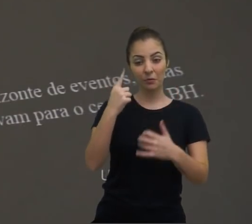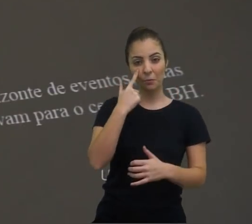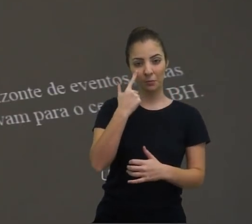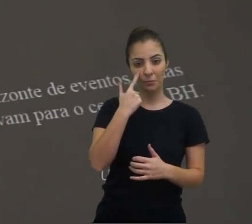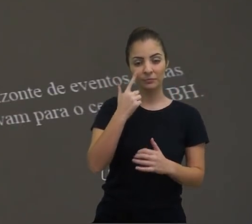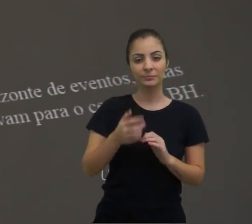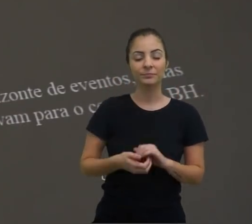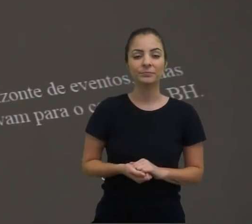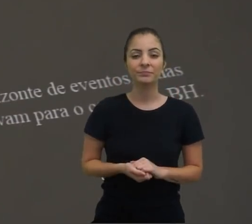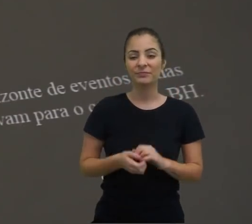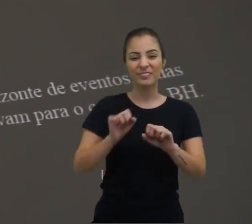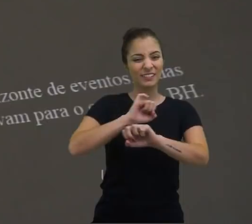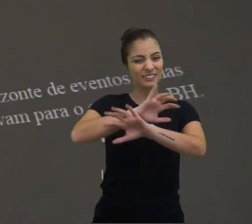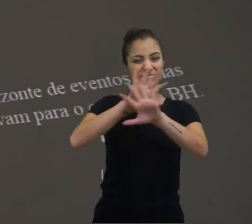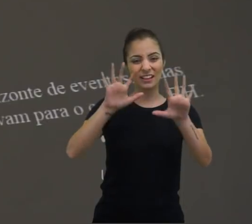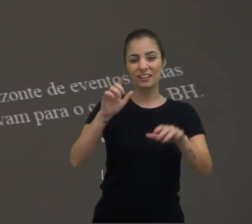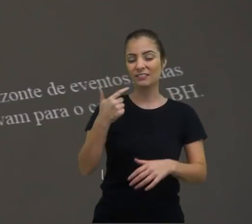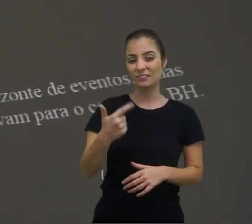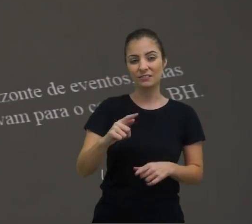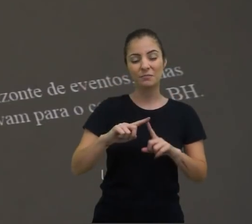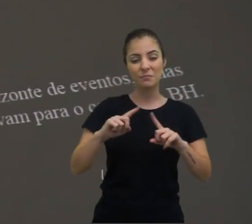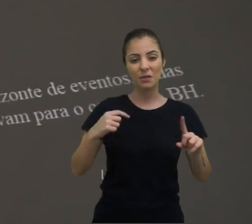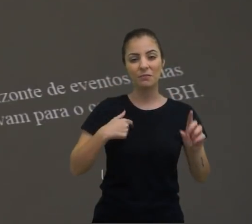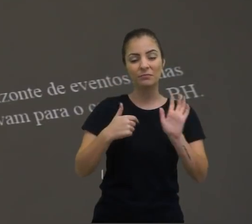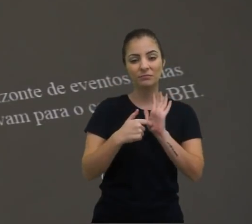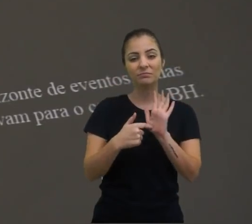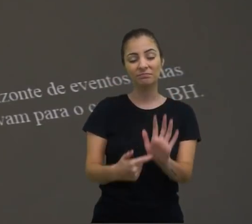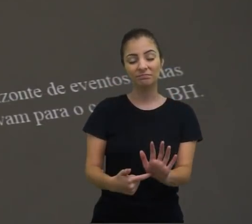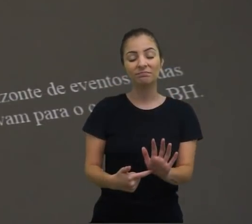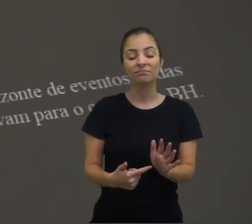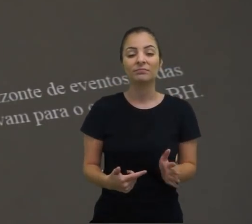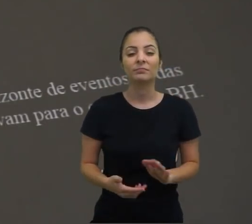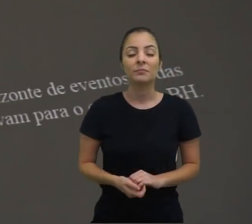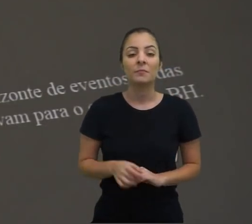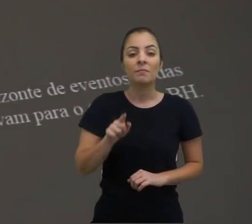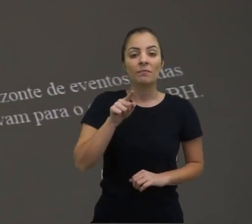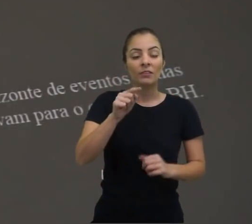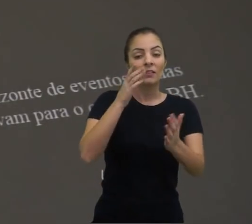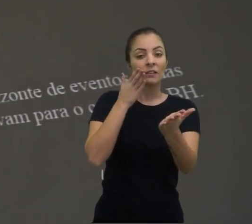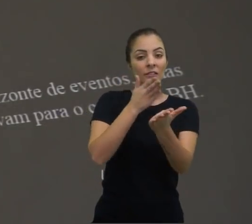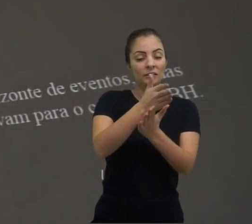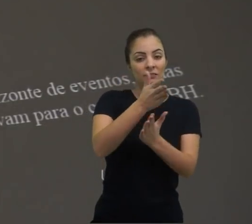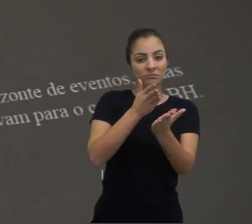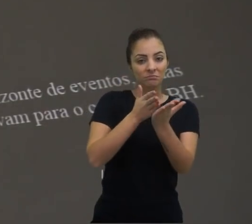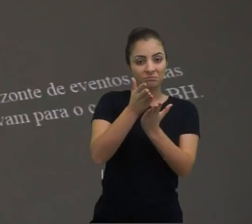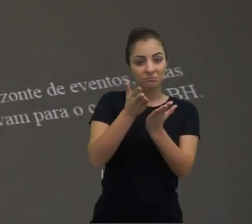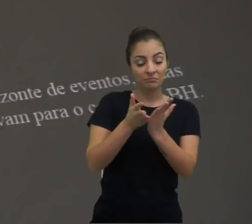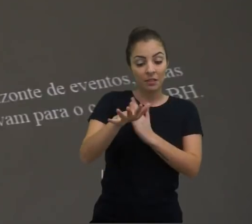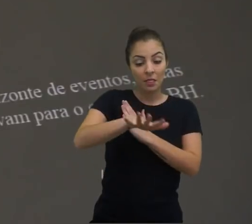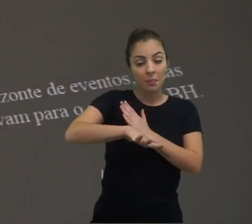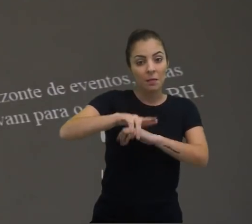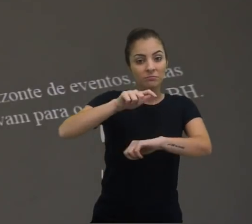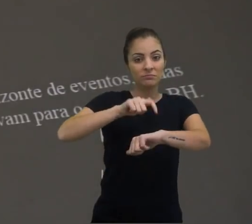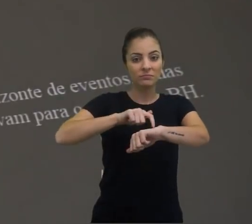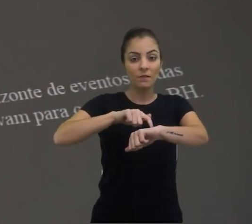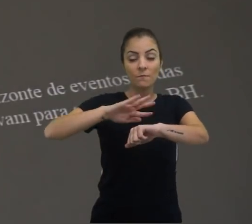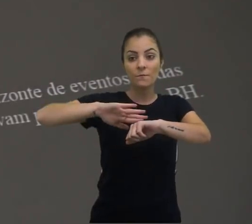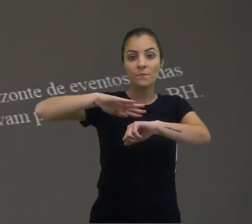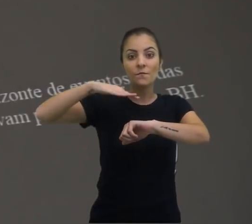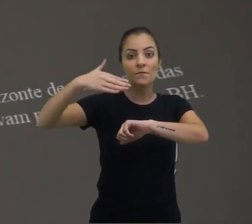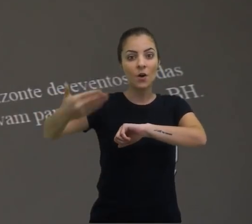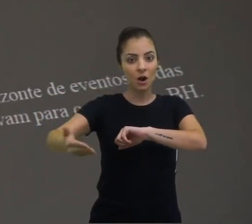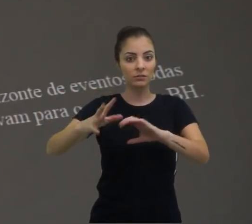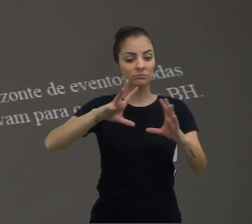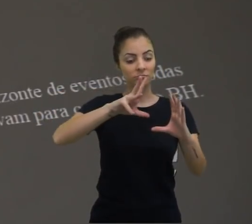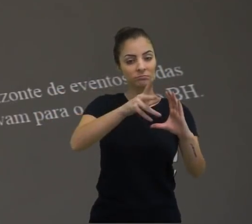não está bem claro, mas eu mostro aqui com o pointer para vocês. Essas aqui são trajetórias no espaço e no tempo fora do buraco